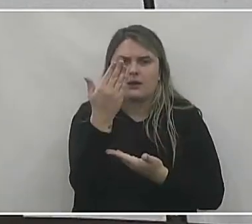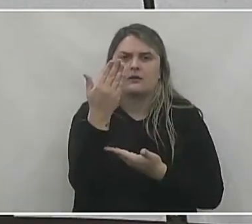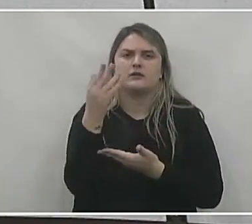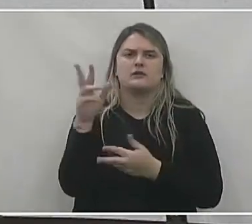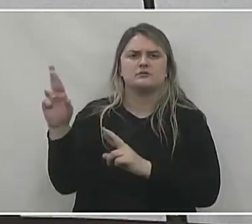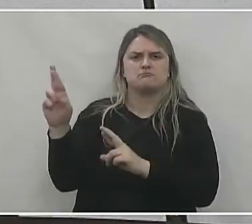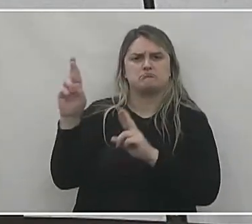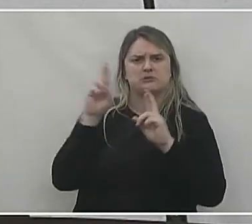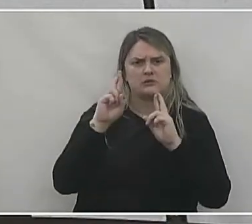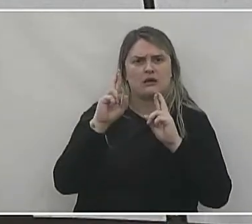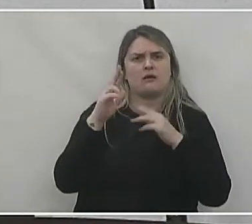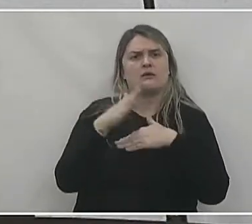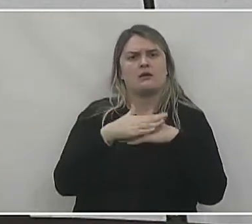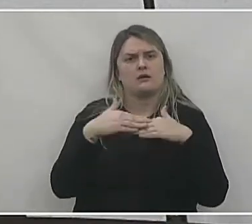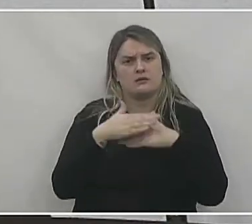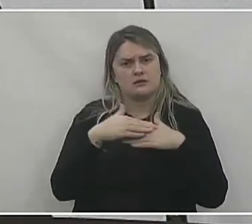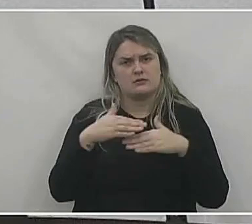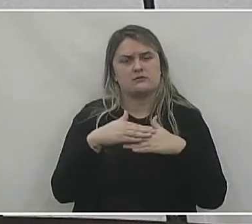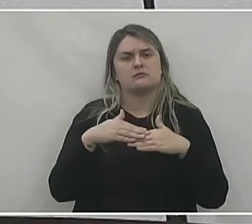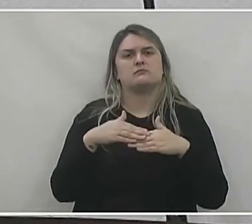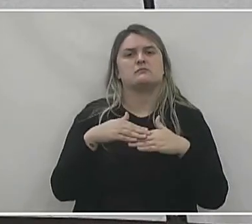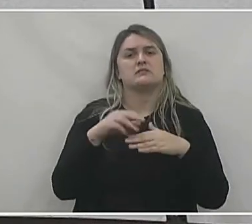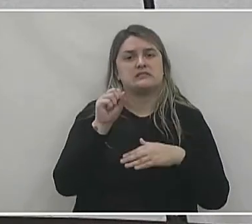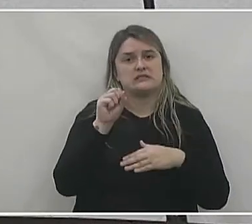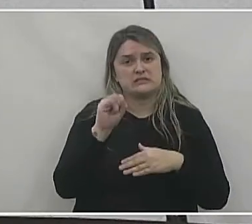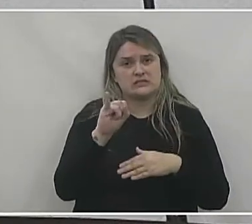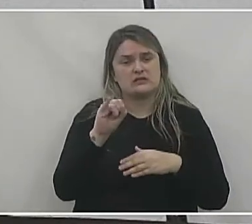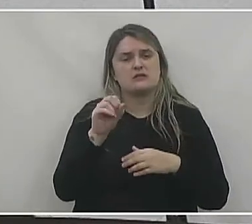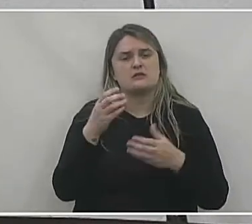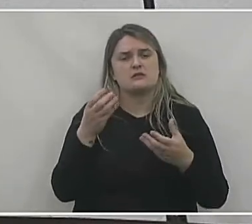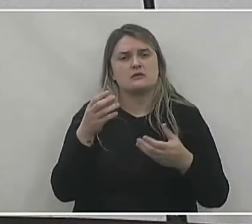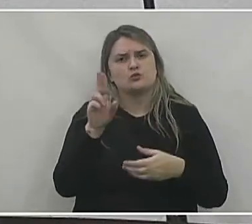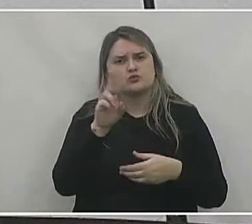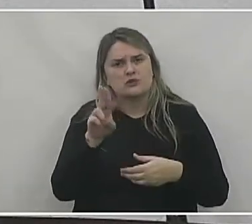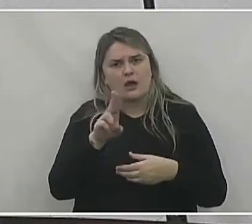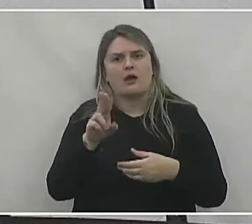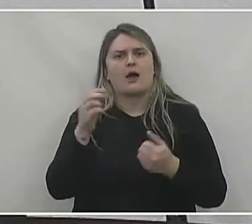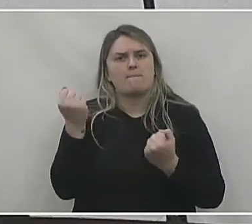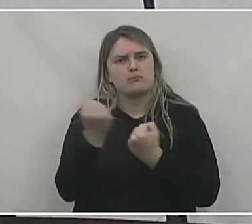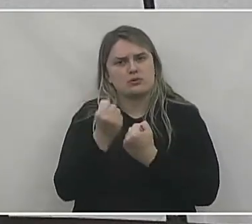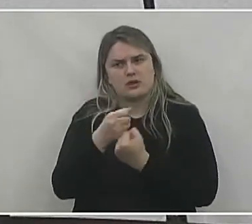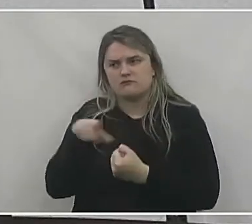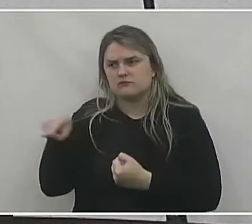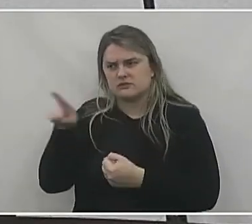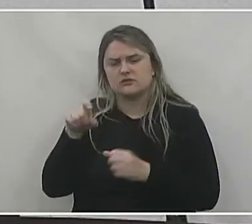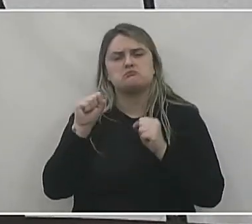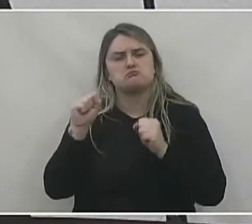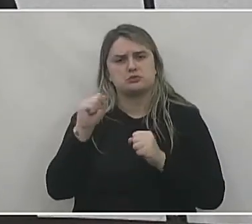pelo respeito, pelo carinho, e certamente, se eu puder ser útil para o mandato de vocês, eu estou à